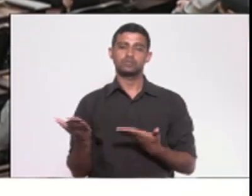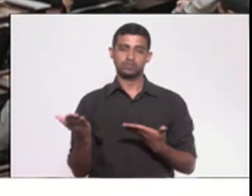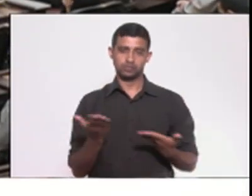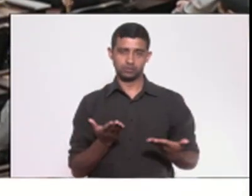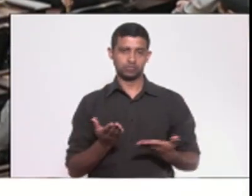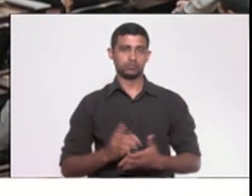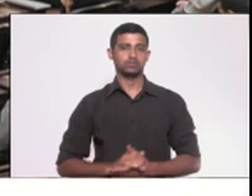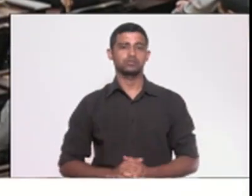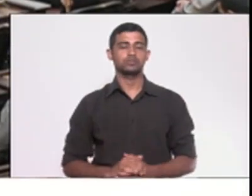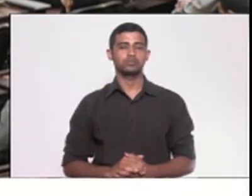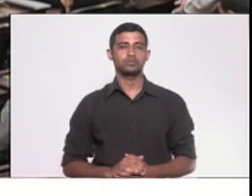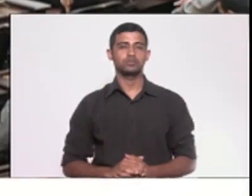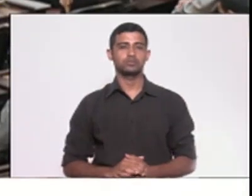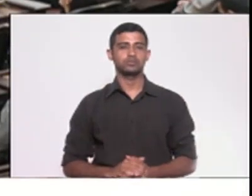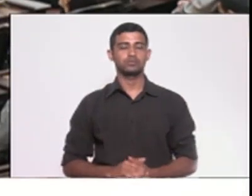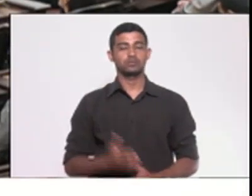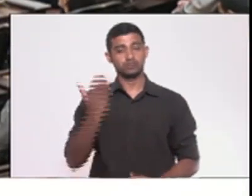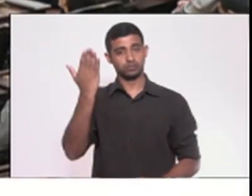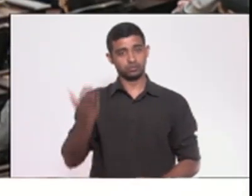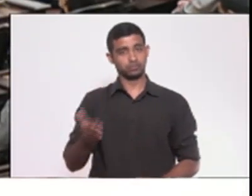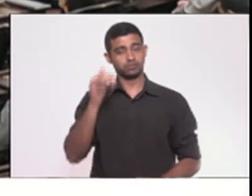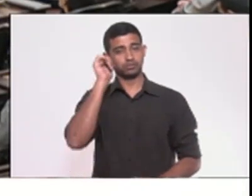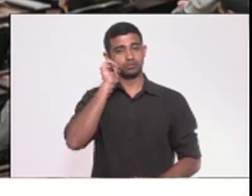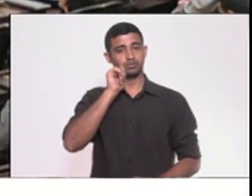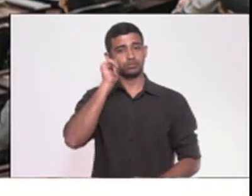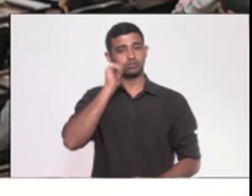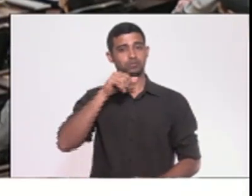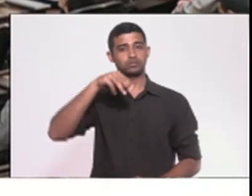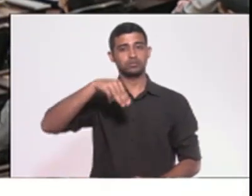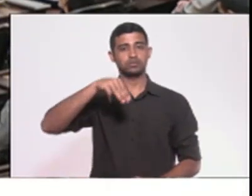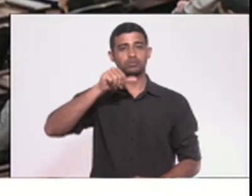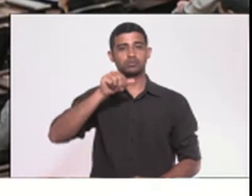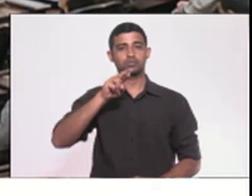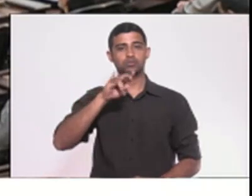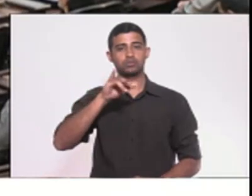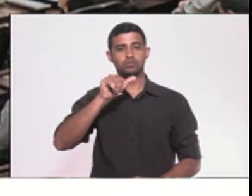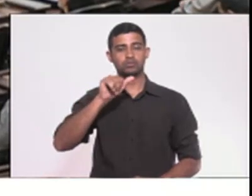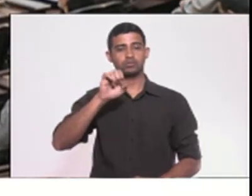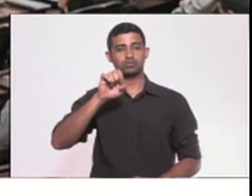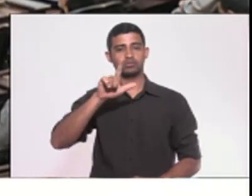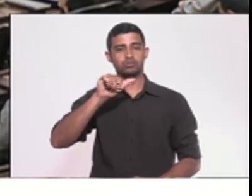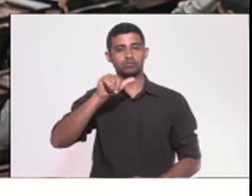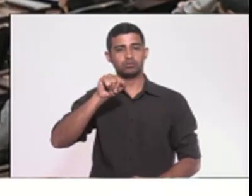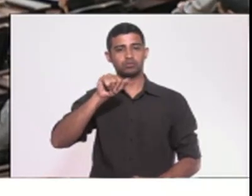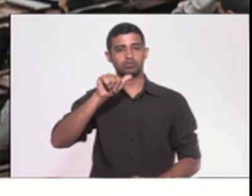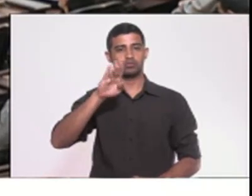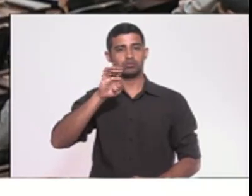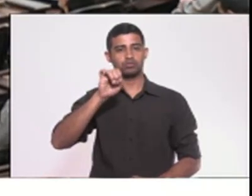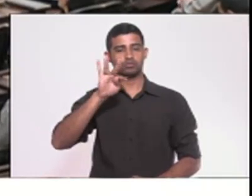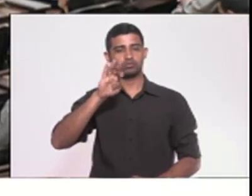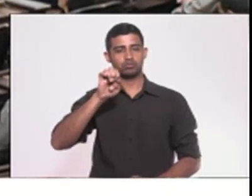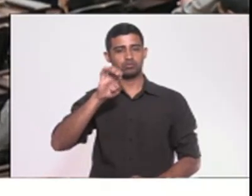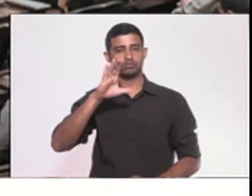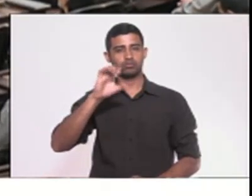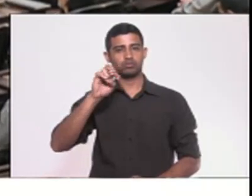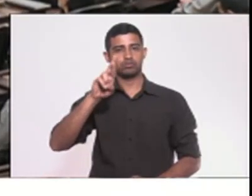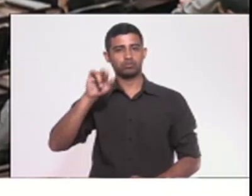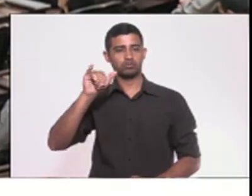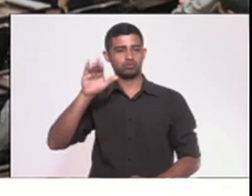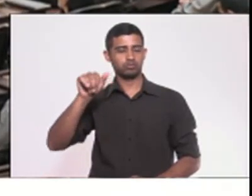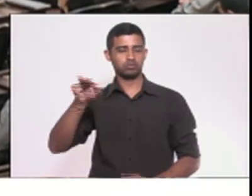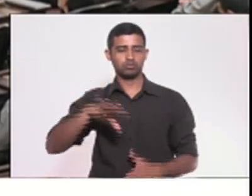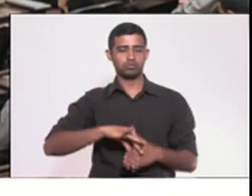Convido a senhora Maria Elizabeth Correia, chefe de